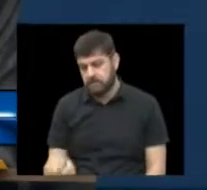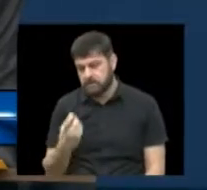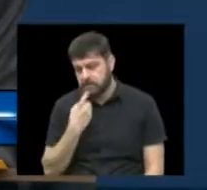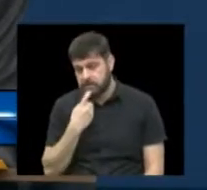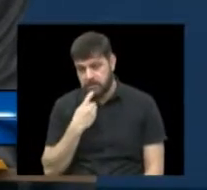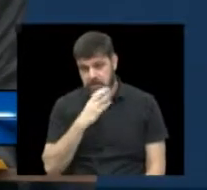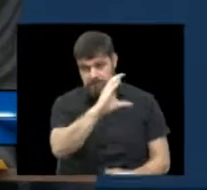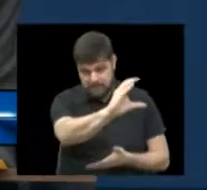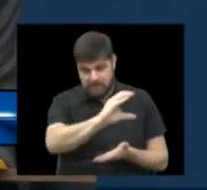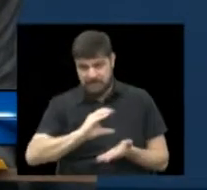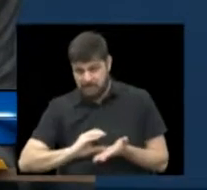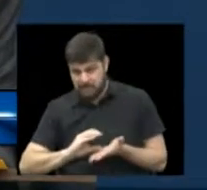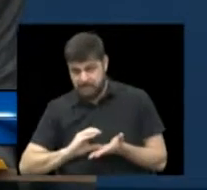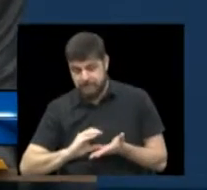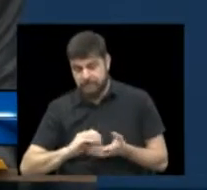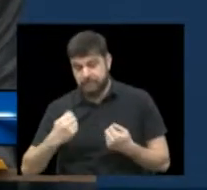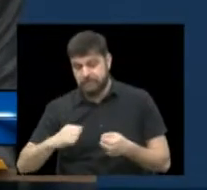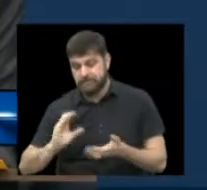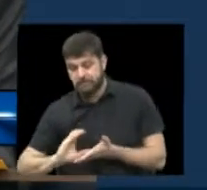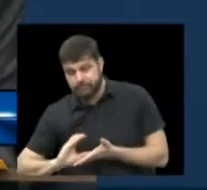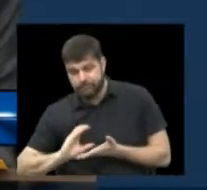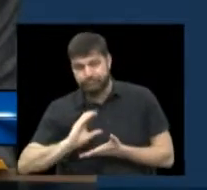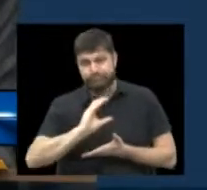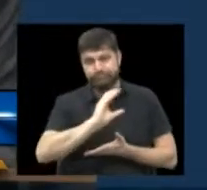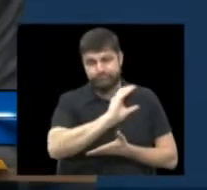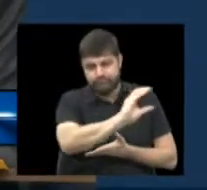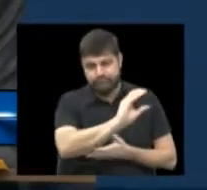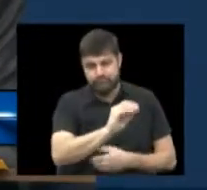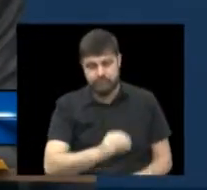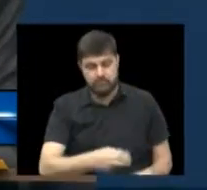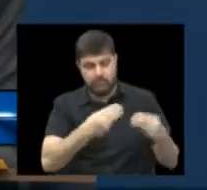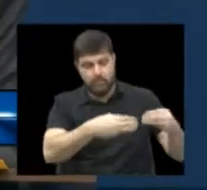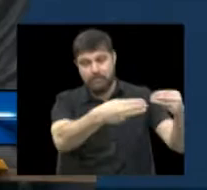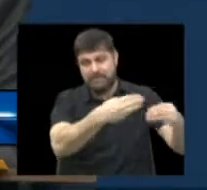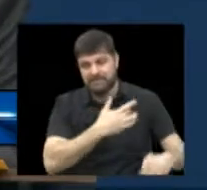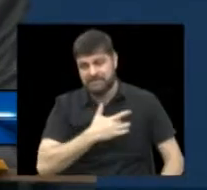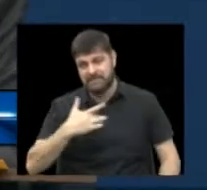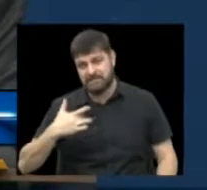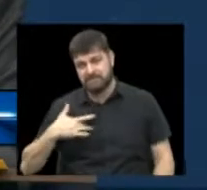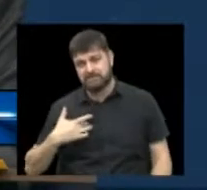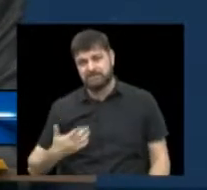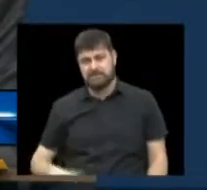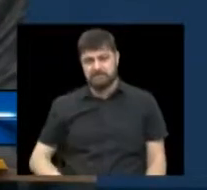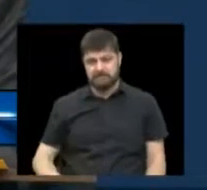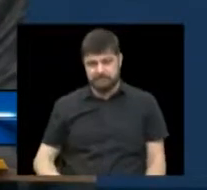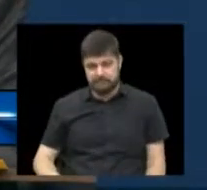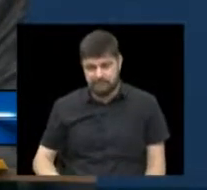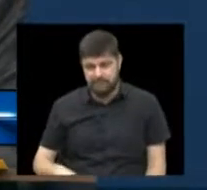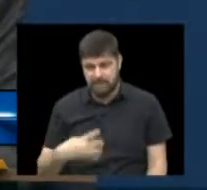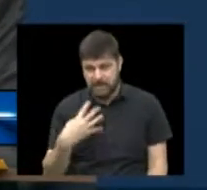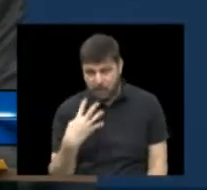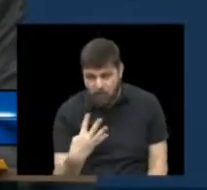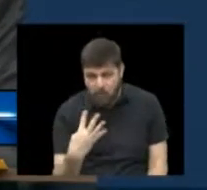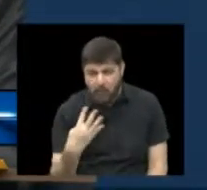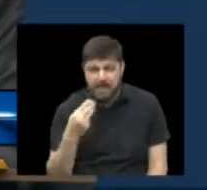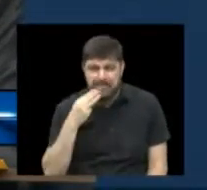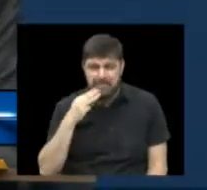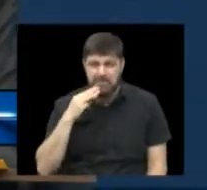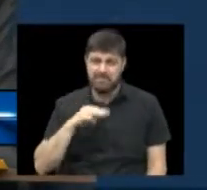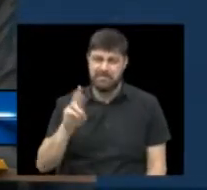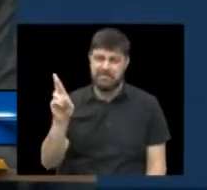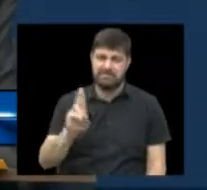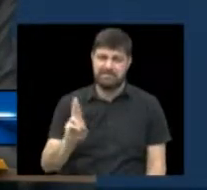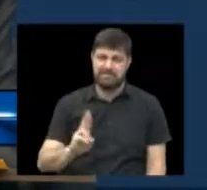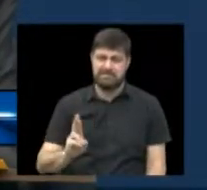de 16, pediu de volta à cidade e obrigou a cidade de Campinas a devolver 4 milhões